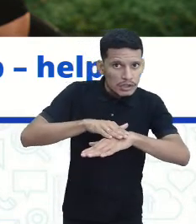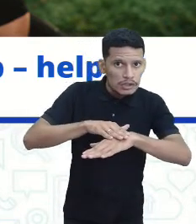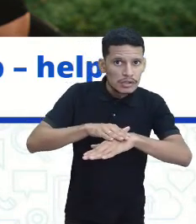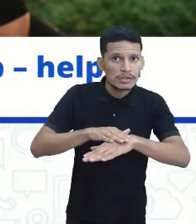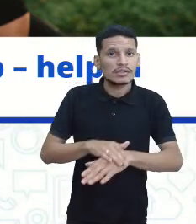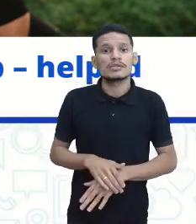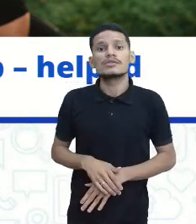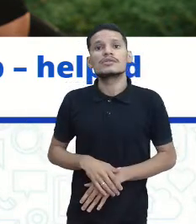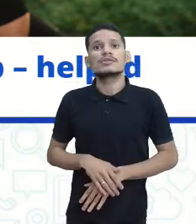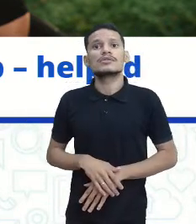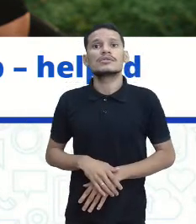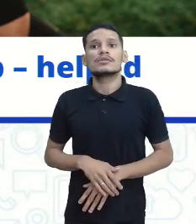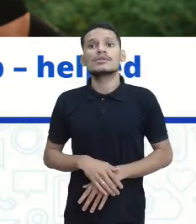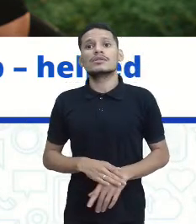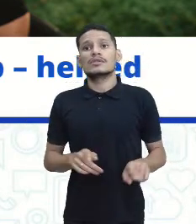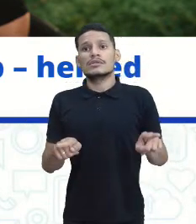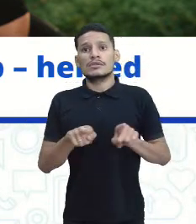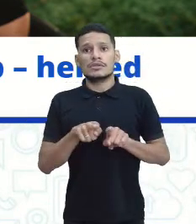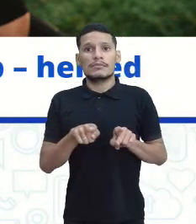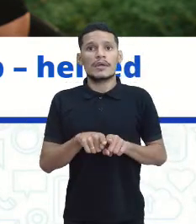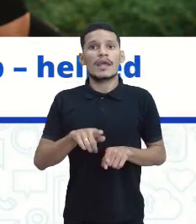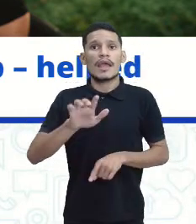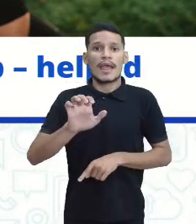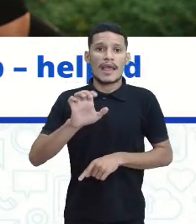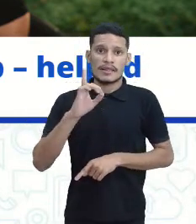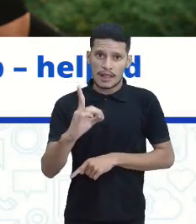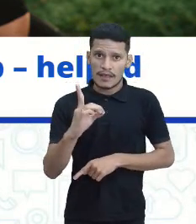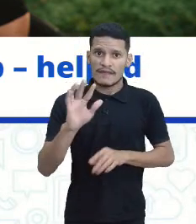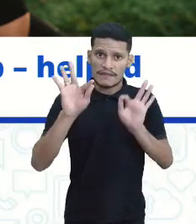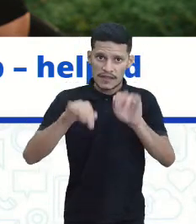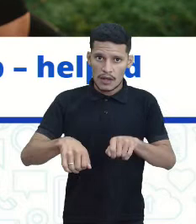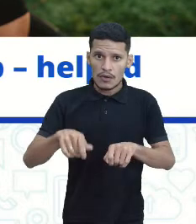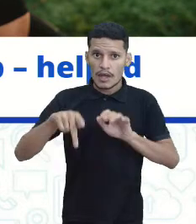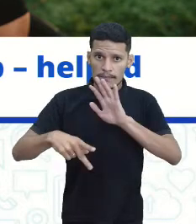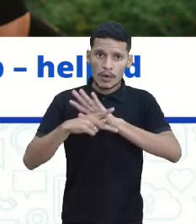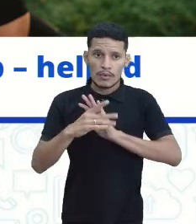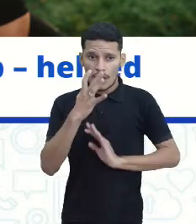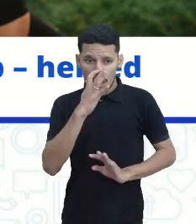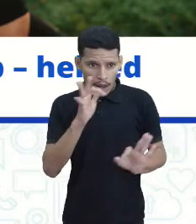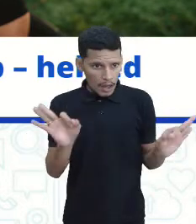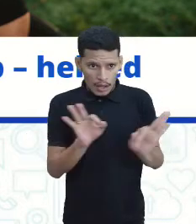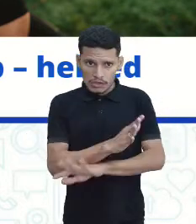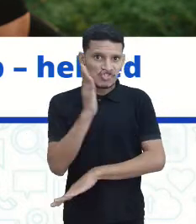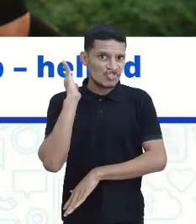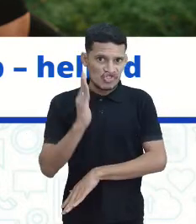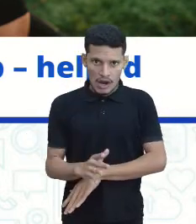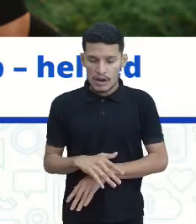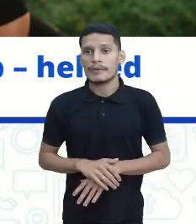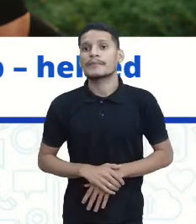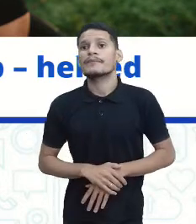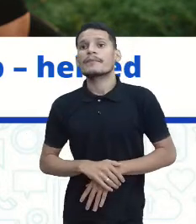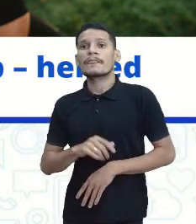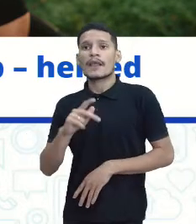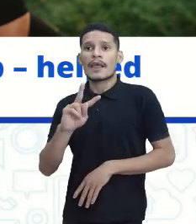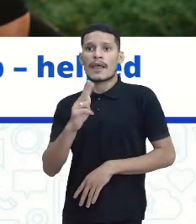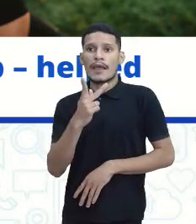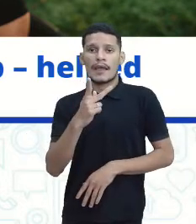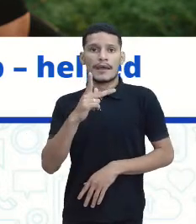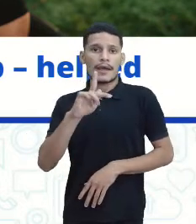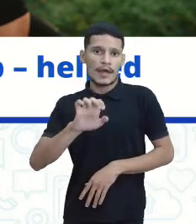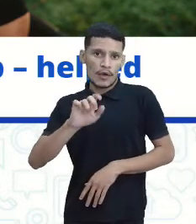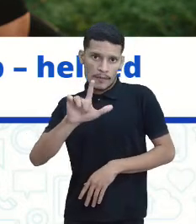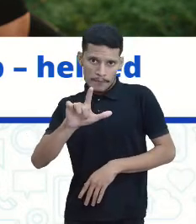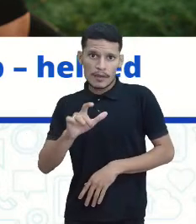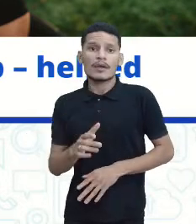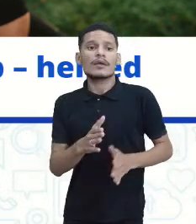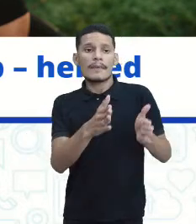ele já assistiu, já está quase dormindo, tá? Watch, watch it. E help, help